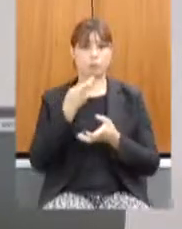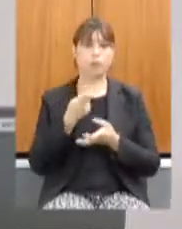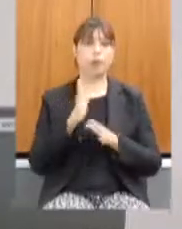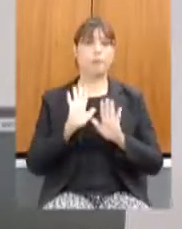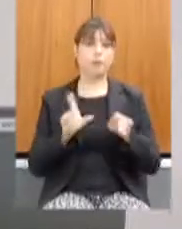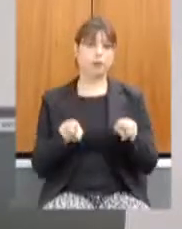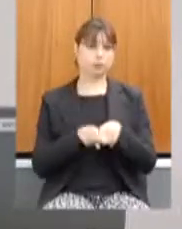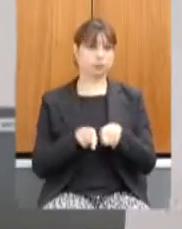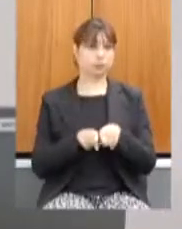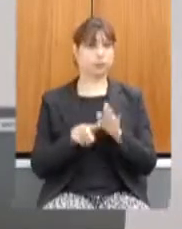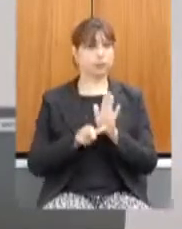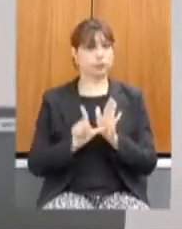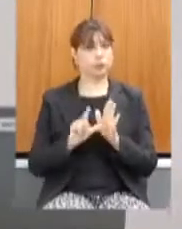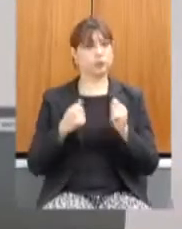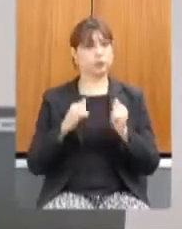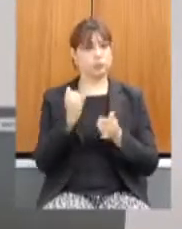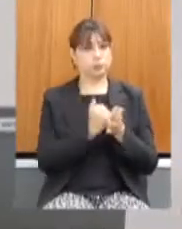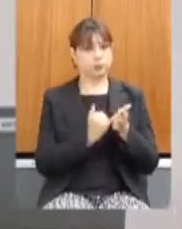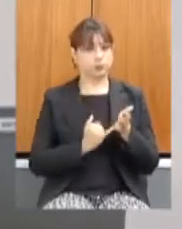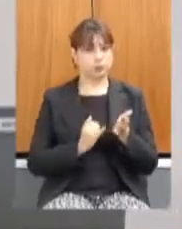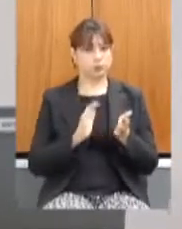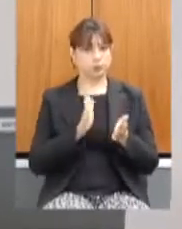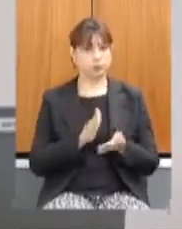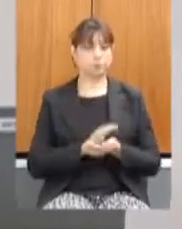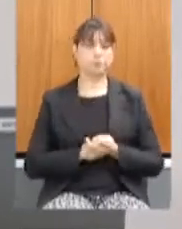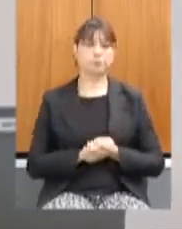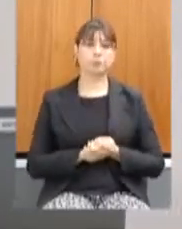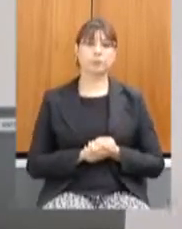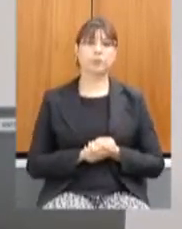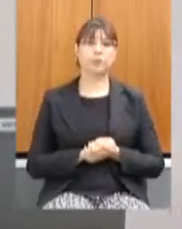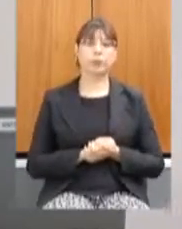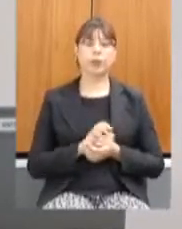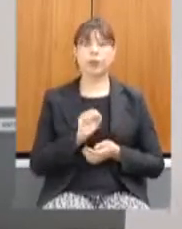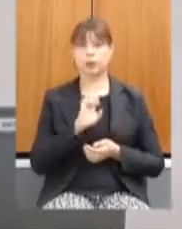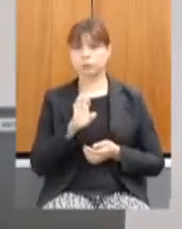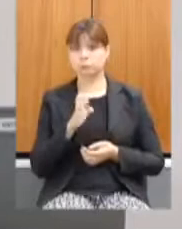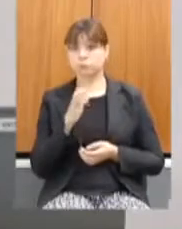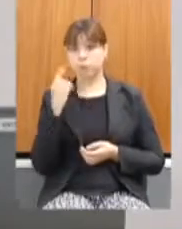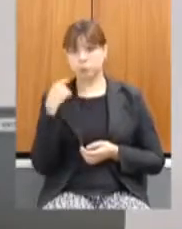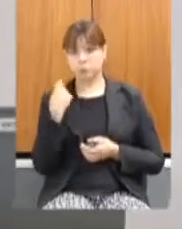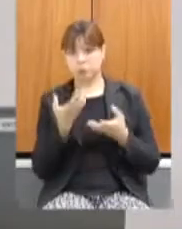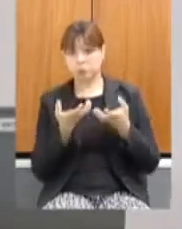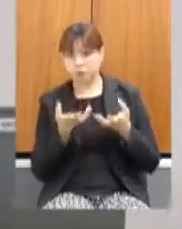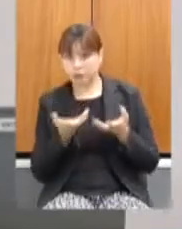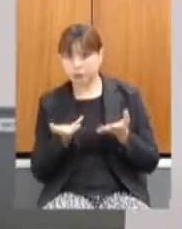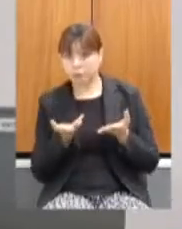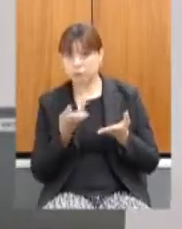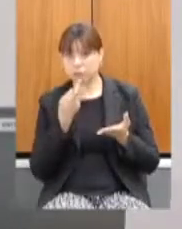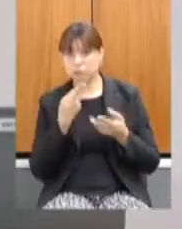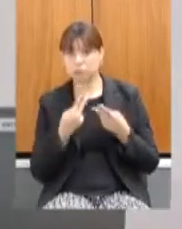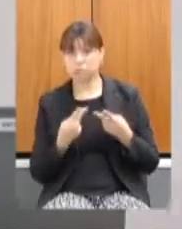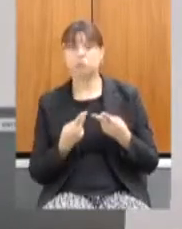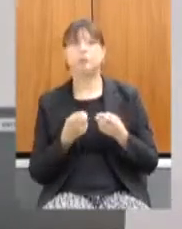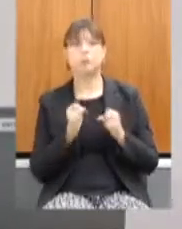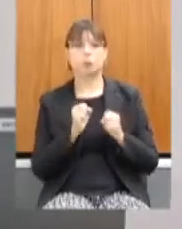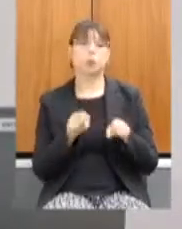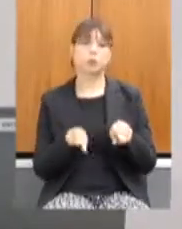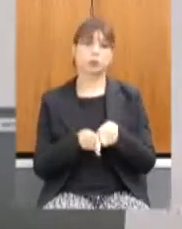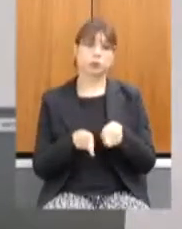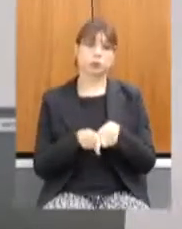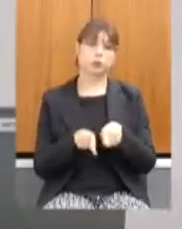inscrição e os parlamentares que desejarem fazer o uso da palavra podem se inscrever pessoalmente junto